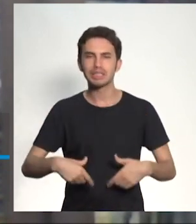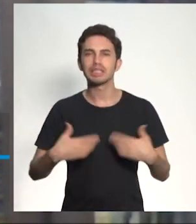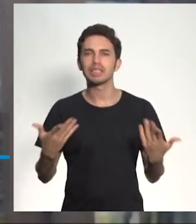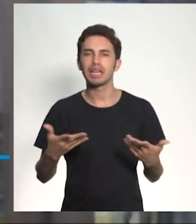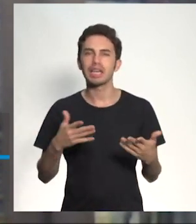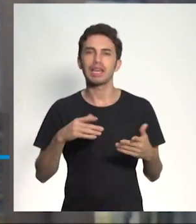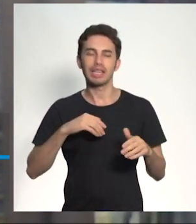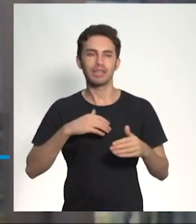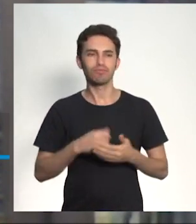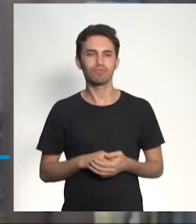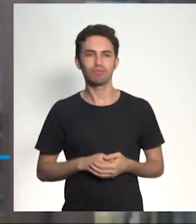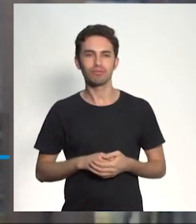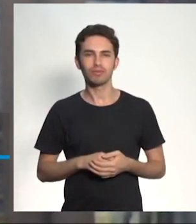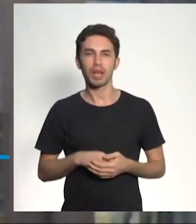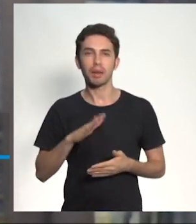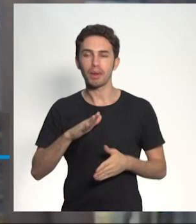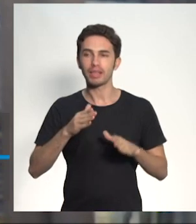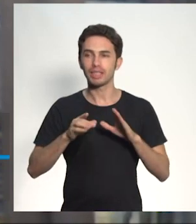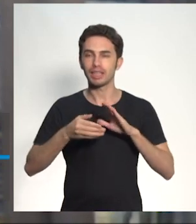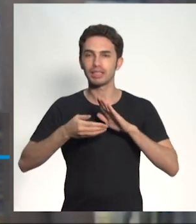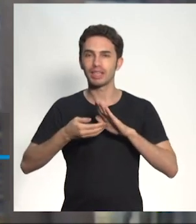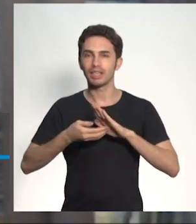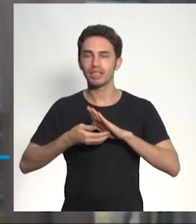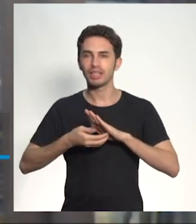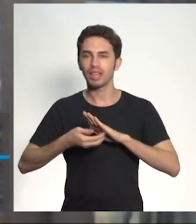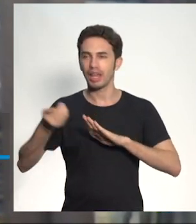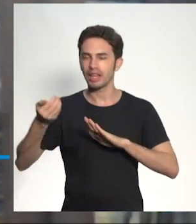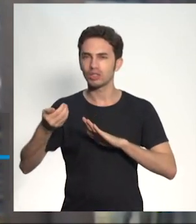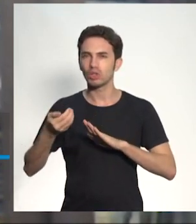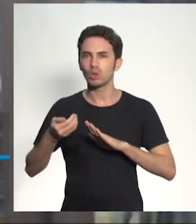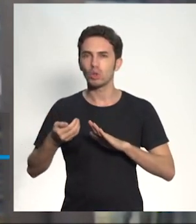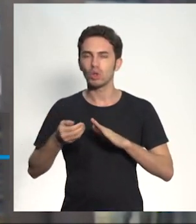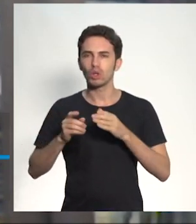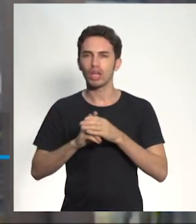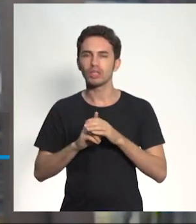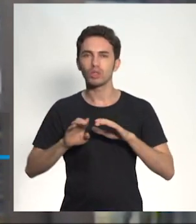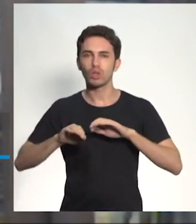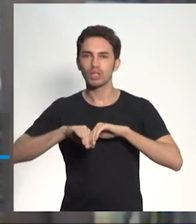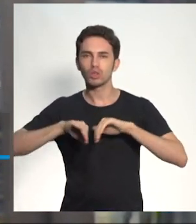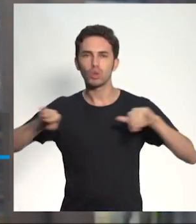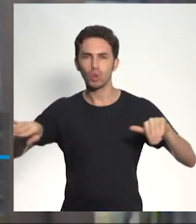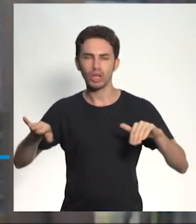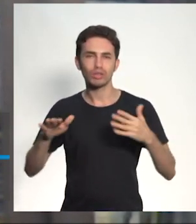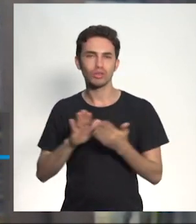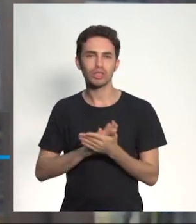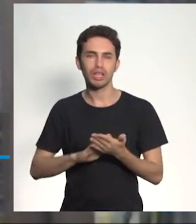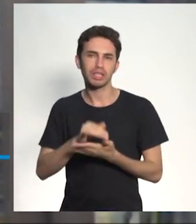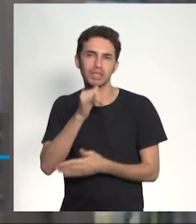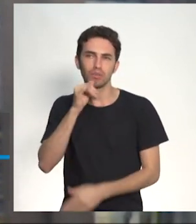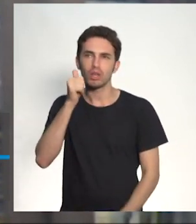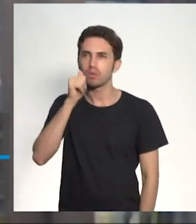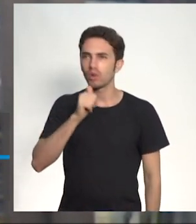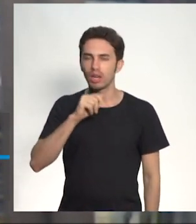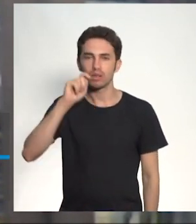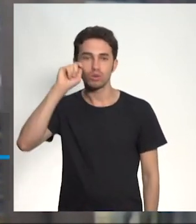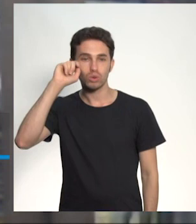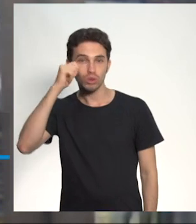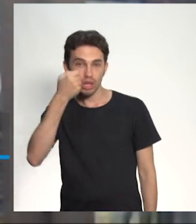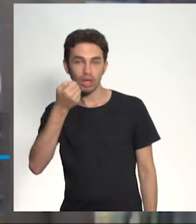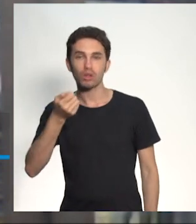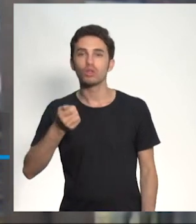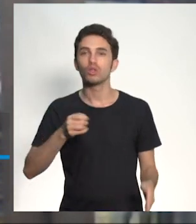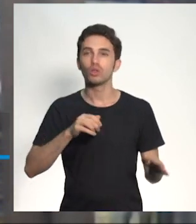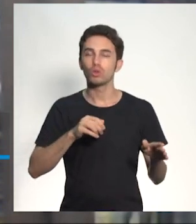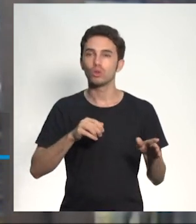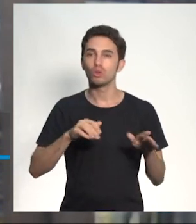sem sermos excluídos por isso ou sofrermos algum tipo de violência. No caso das mulheres, dos negros, dos